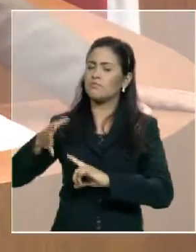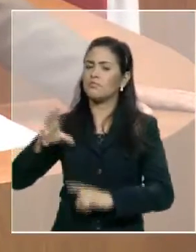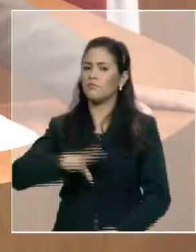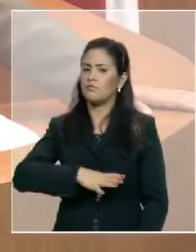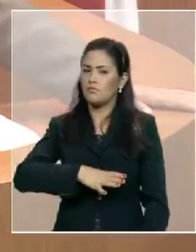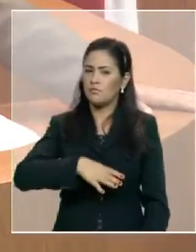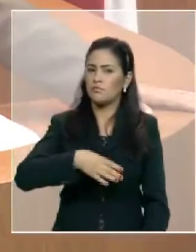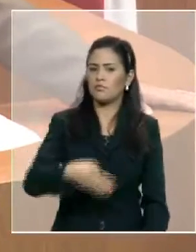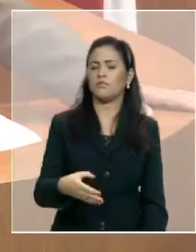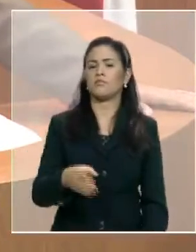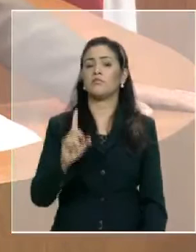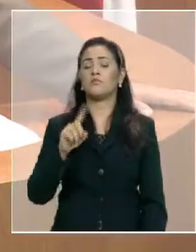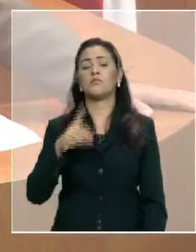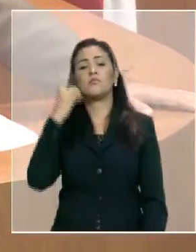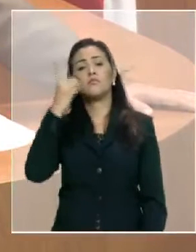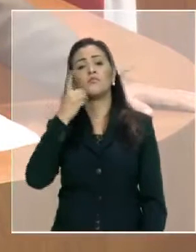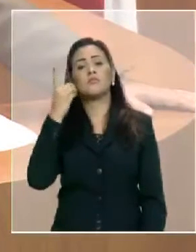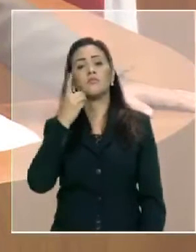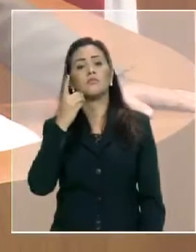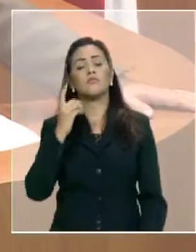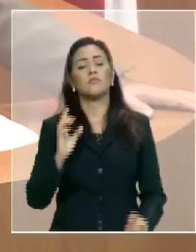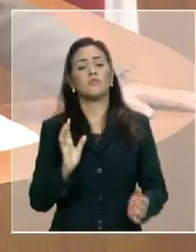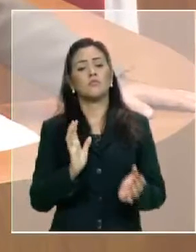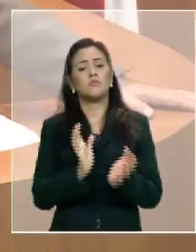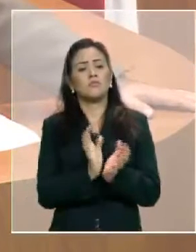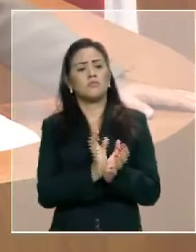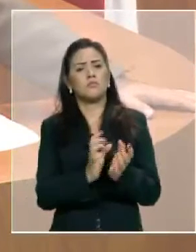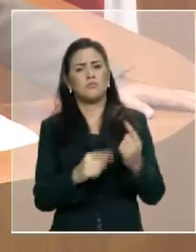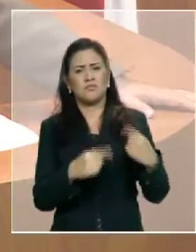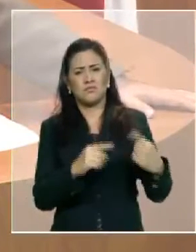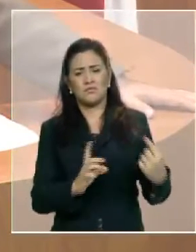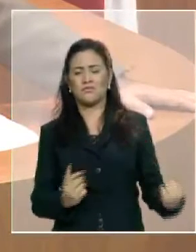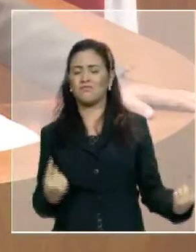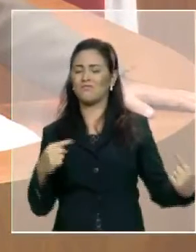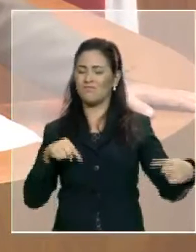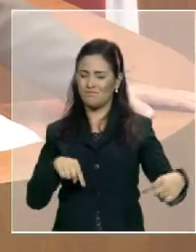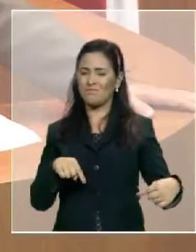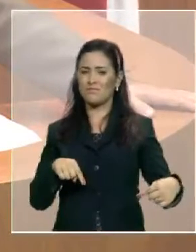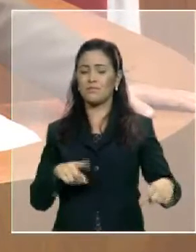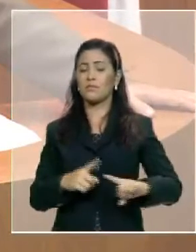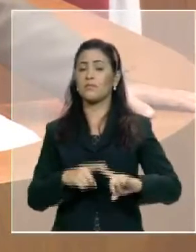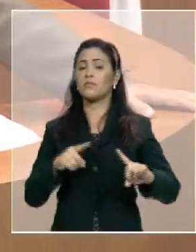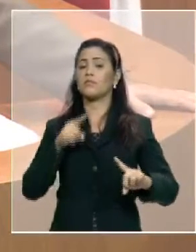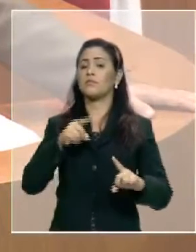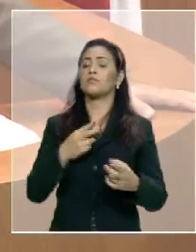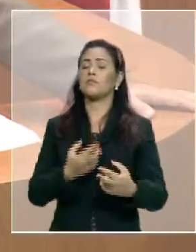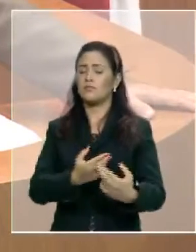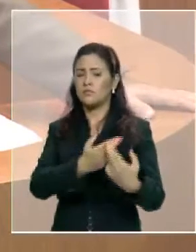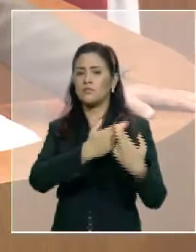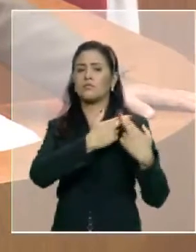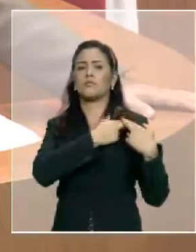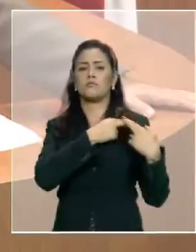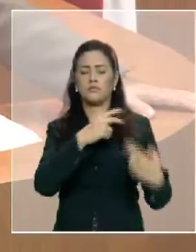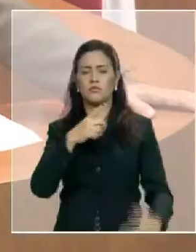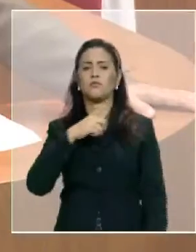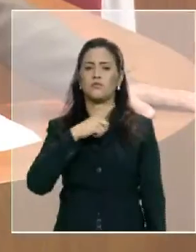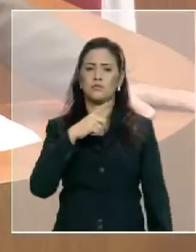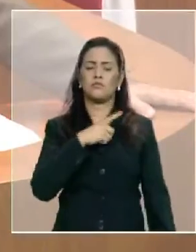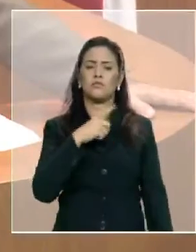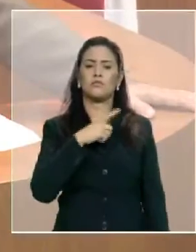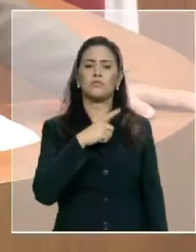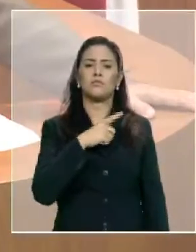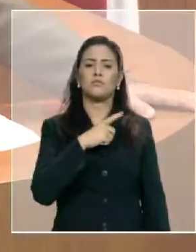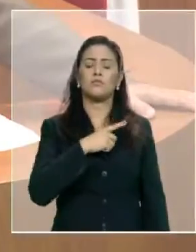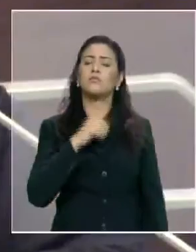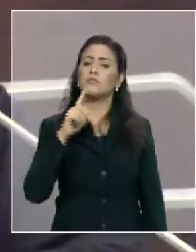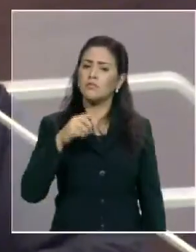um deputado de oposição, uma oposição responsável, uma oposição democrática que faz bem para o